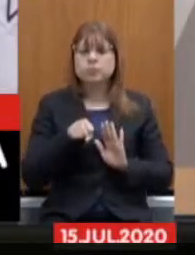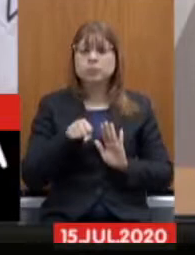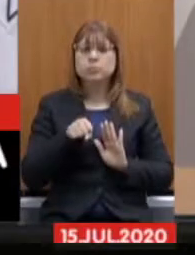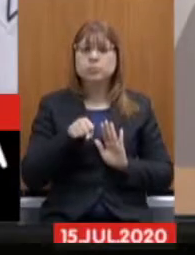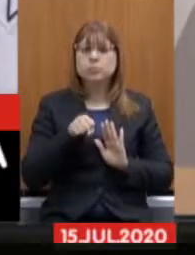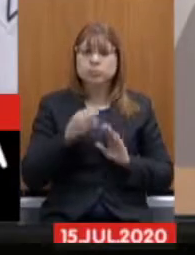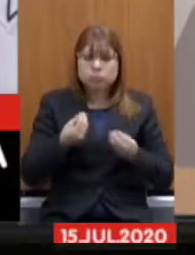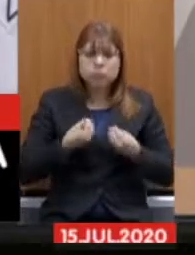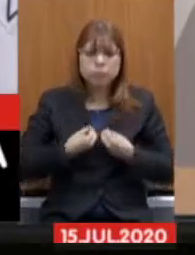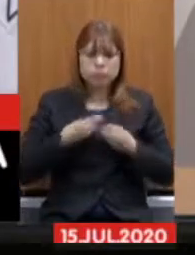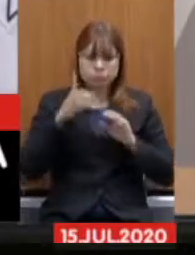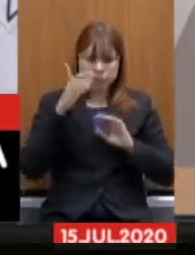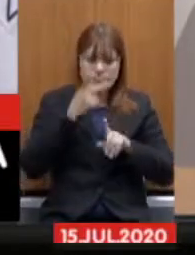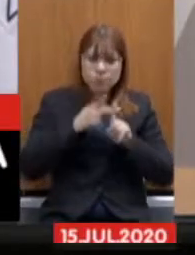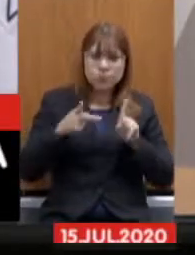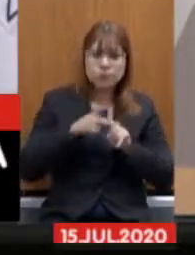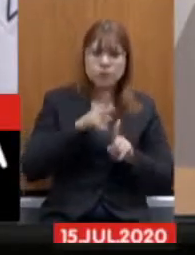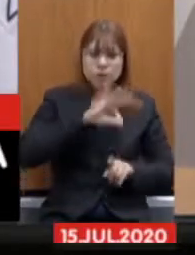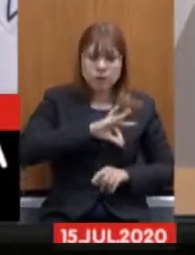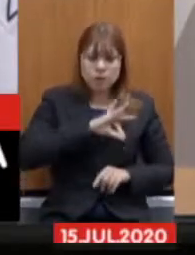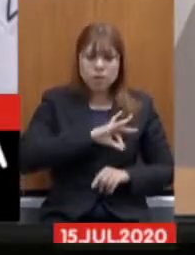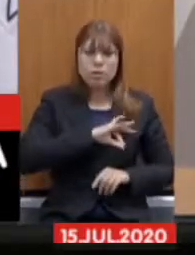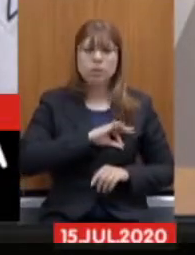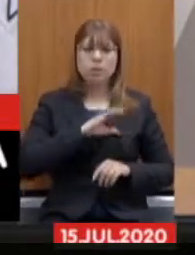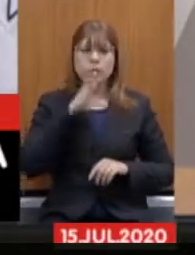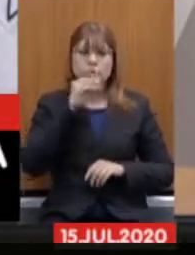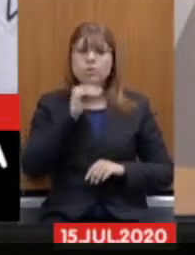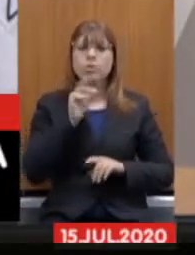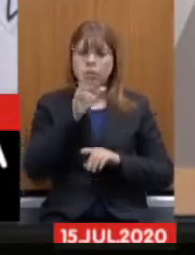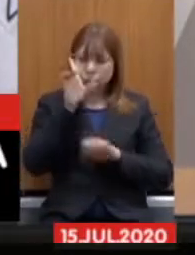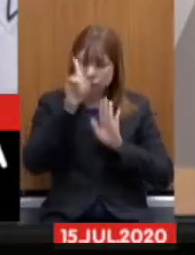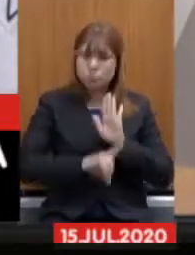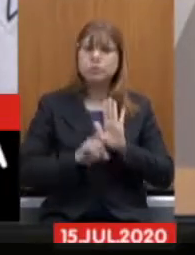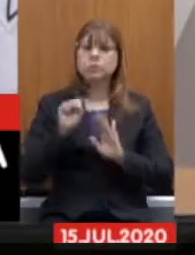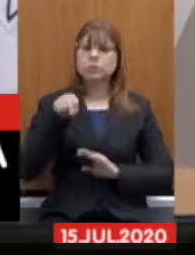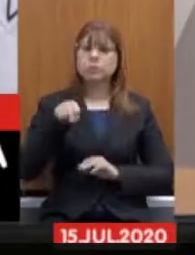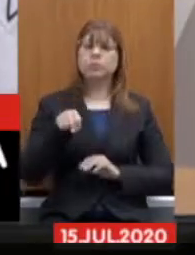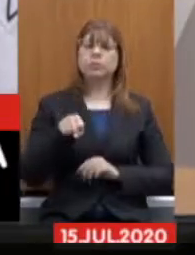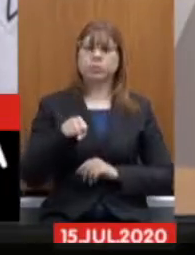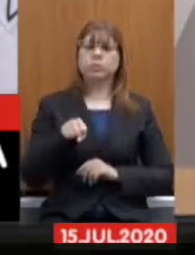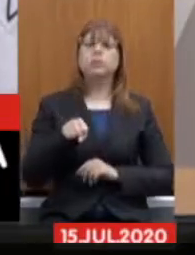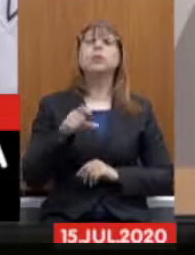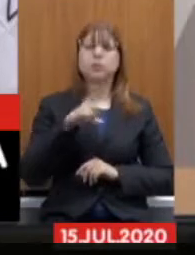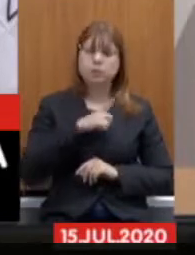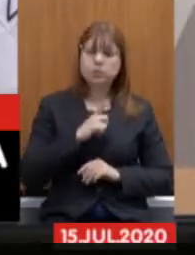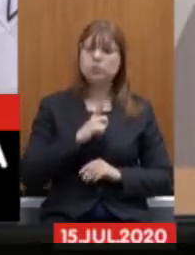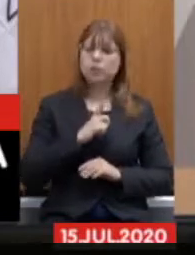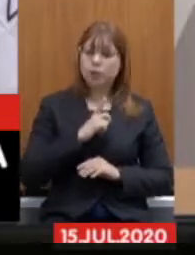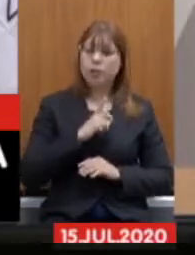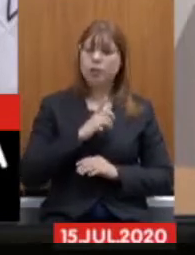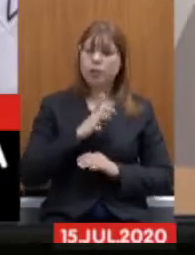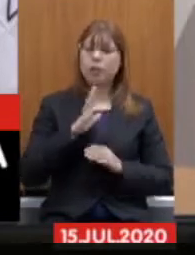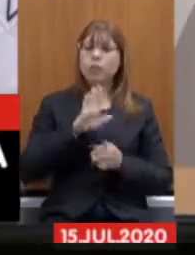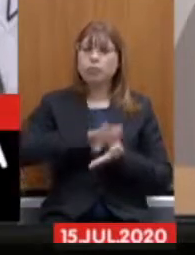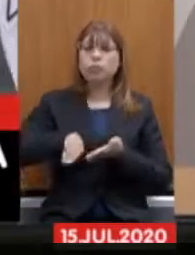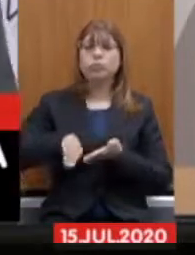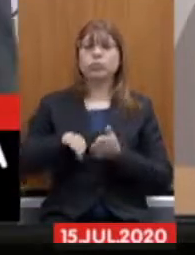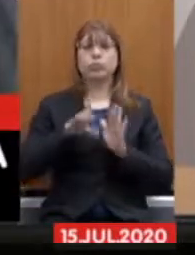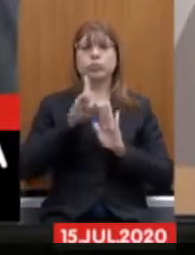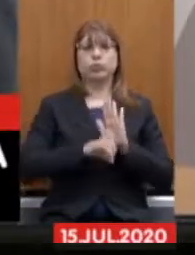previdenciário um direito salário do servidor direito então existe sim retirada de direitos